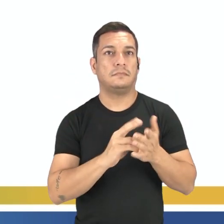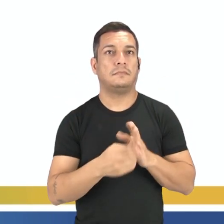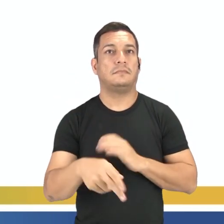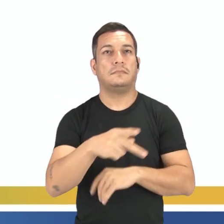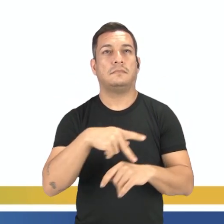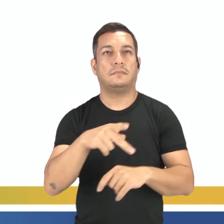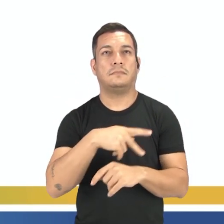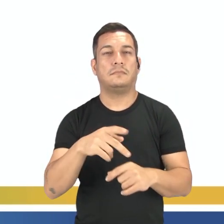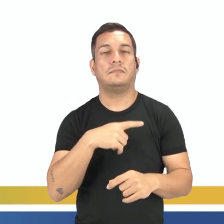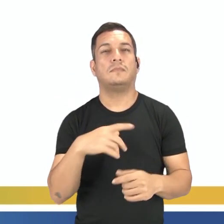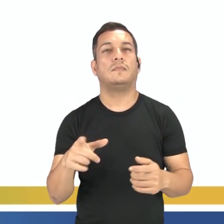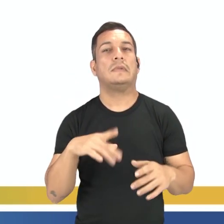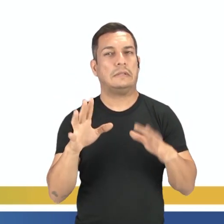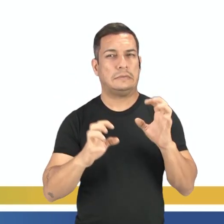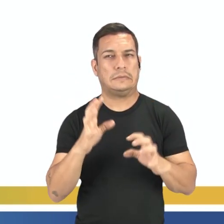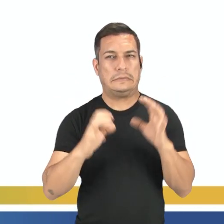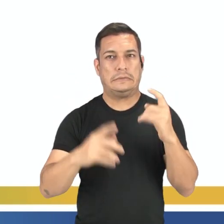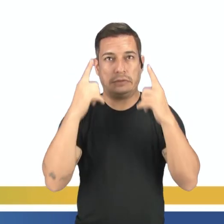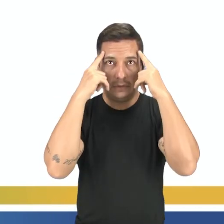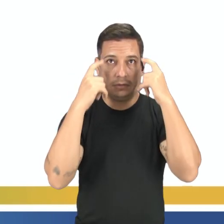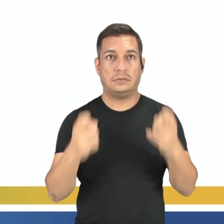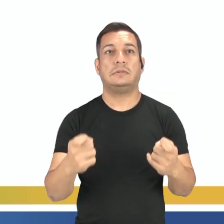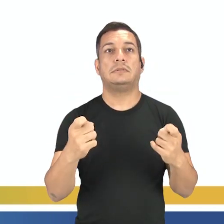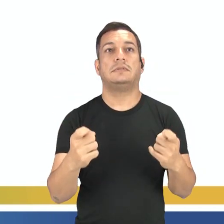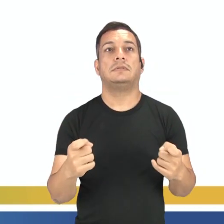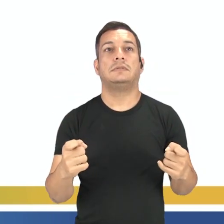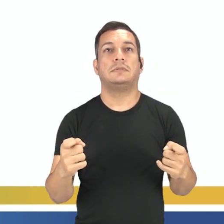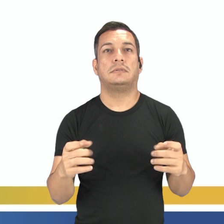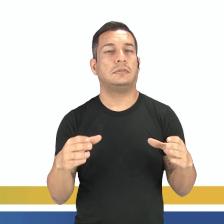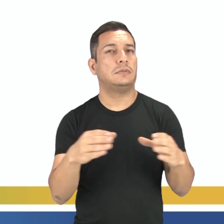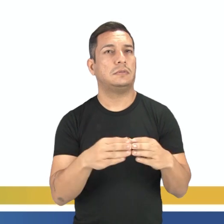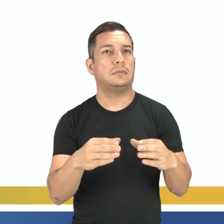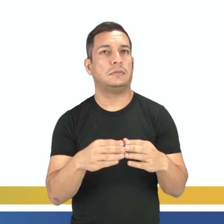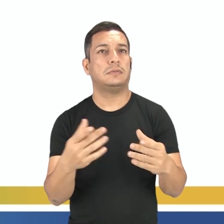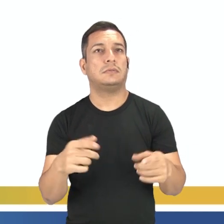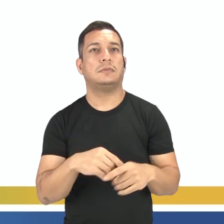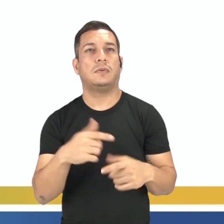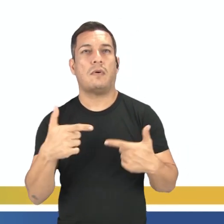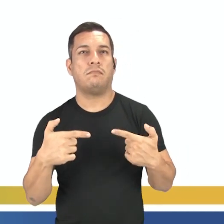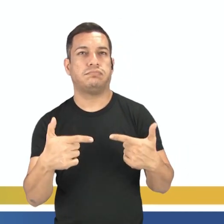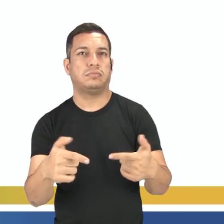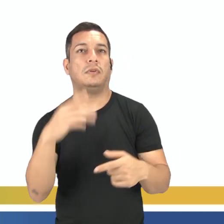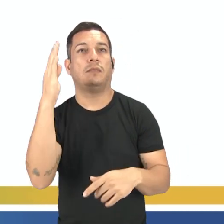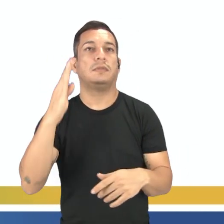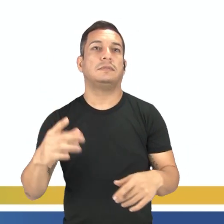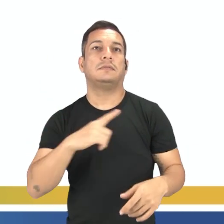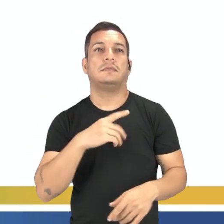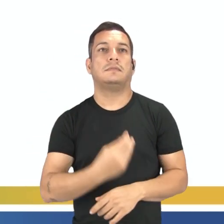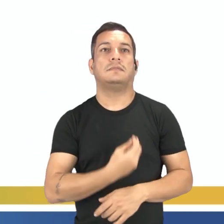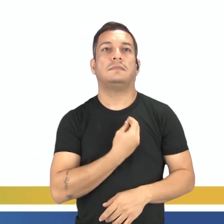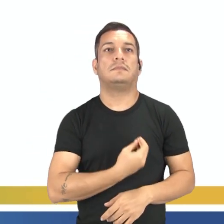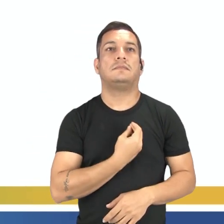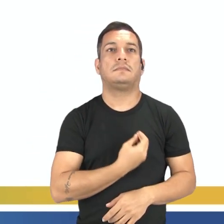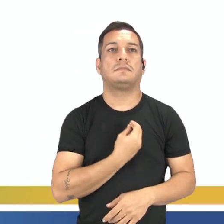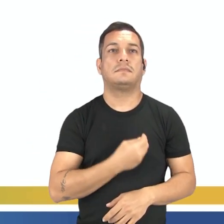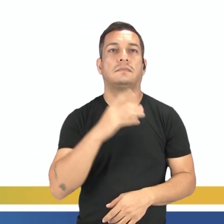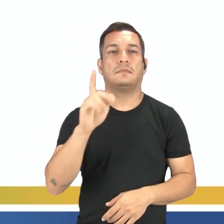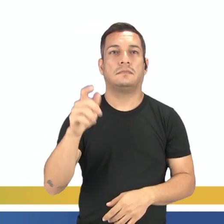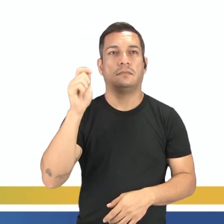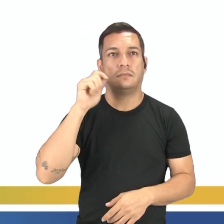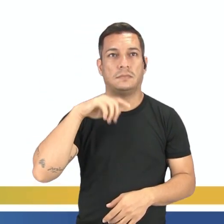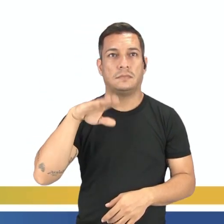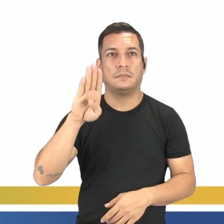em países com conturbações violentas, gangues urbanas ou guerra civil, o Brasil teve